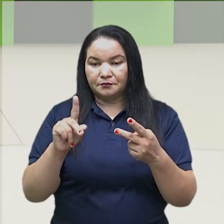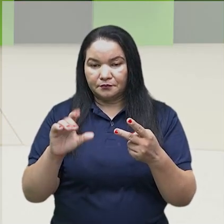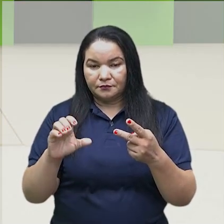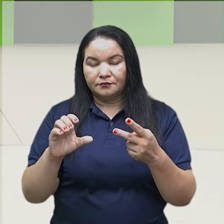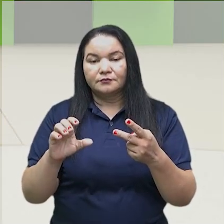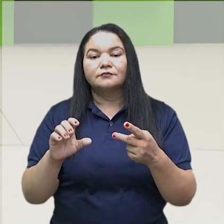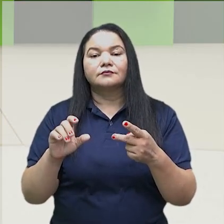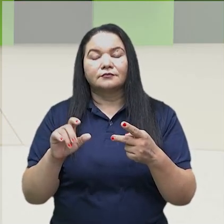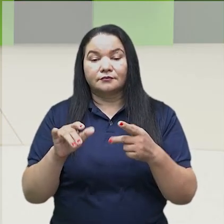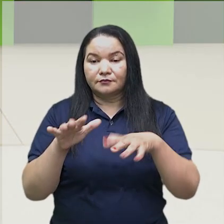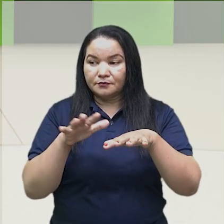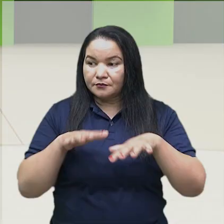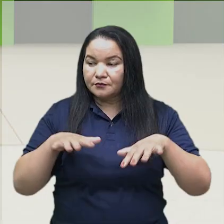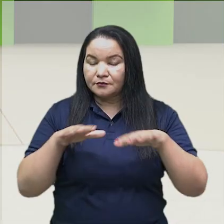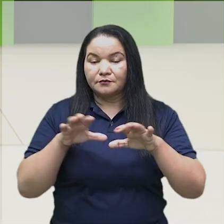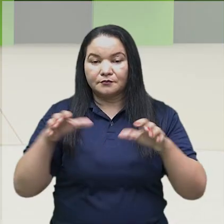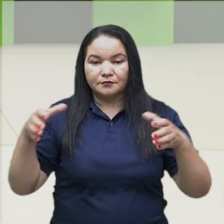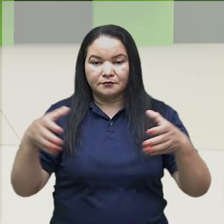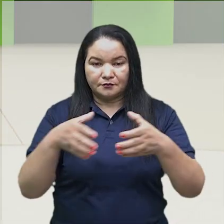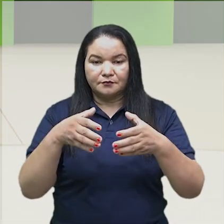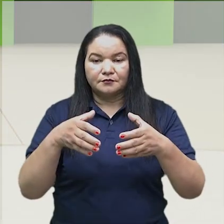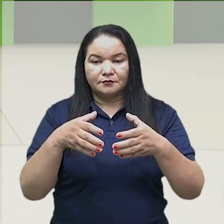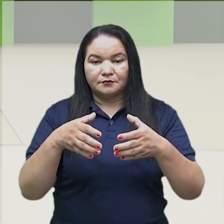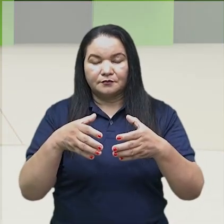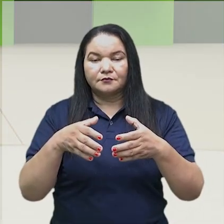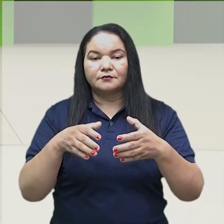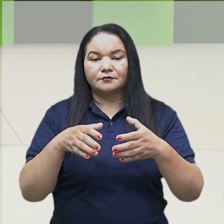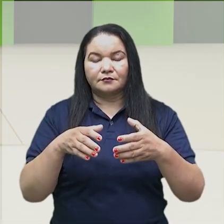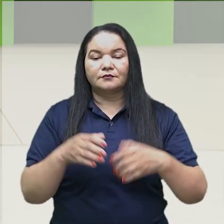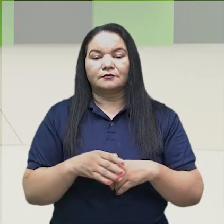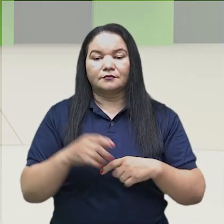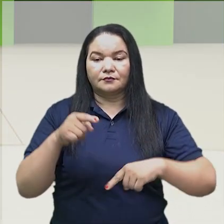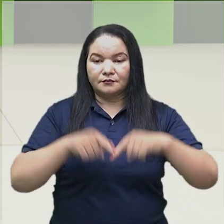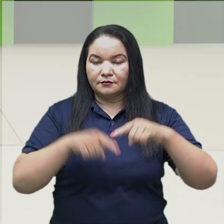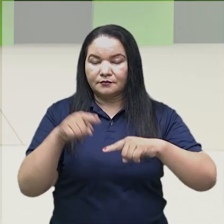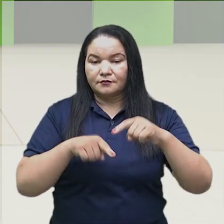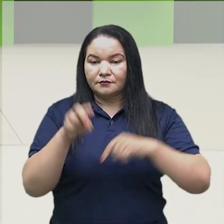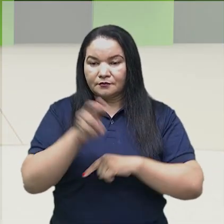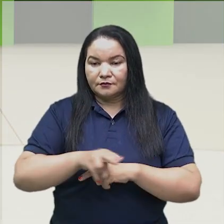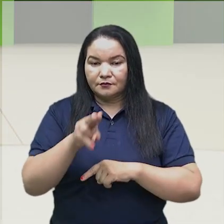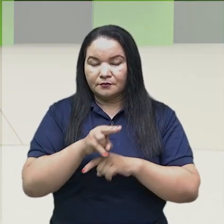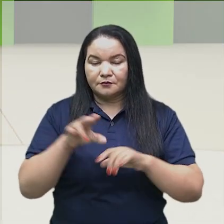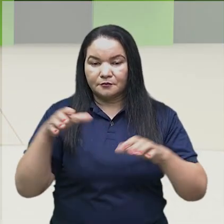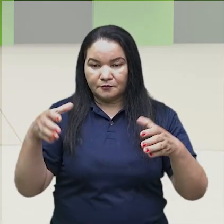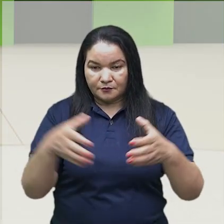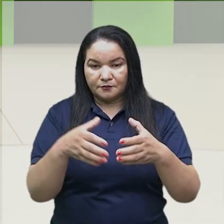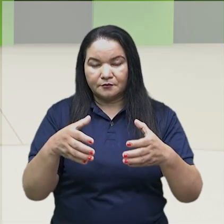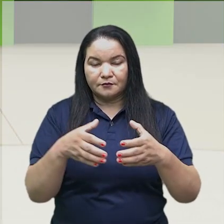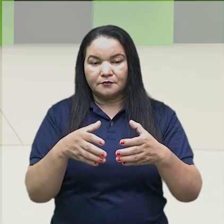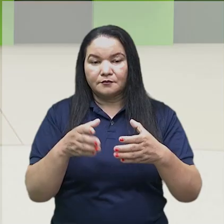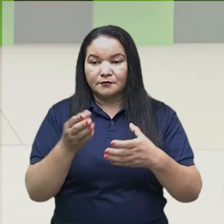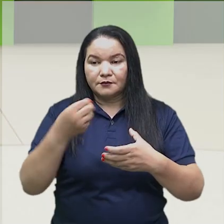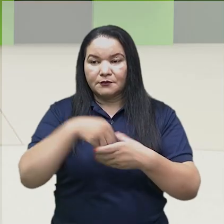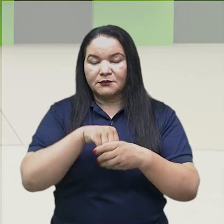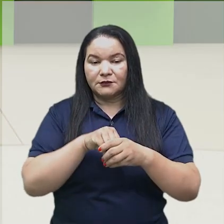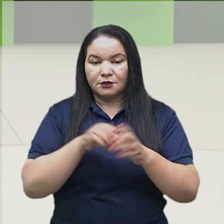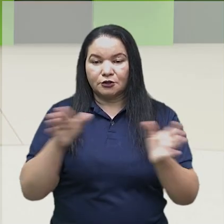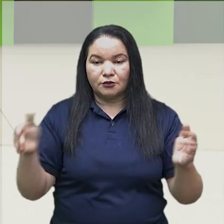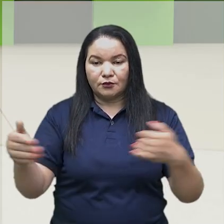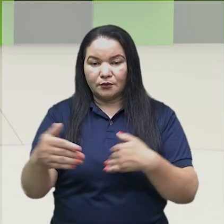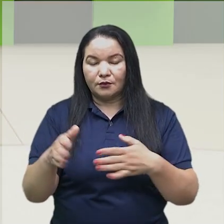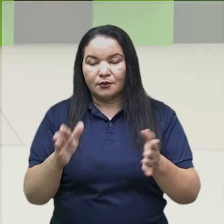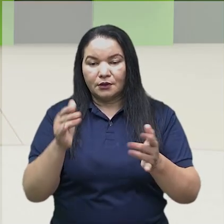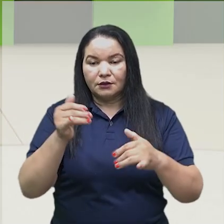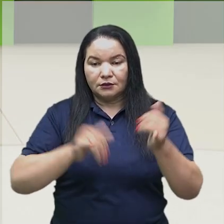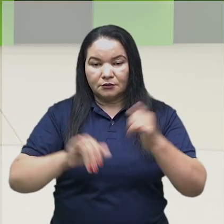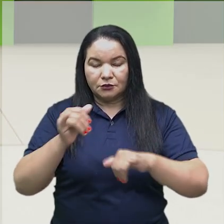Aí sim, esse EPC são os equipamentos de medidas coletivas, né? Implementadas no ambiente de trabalho